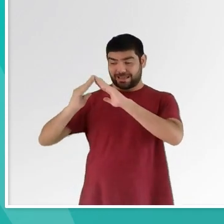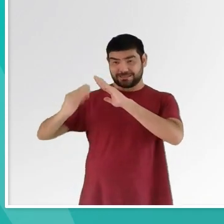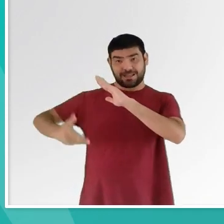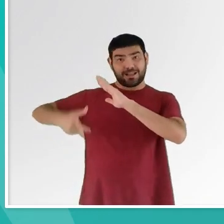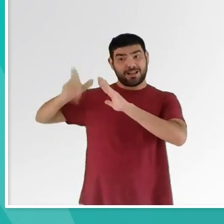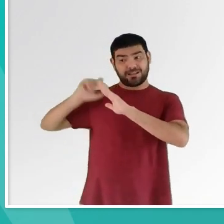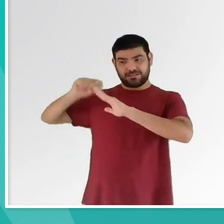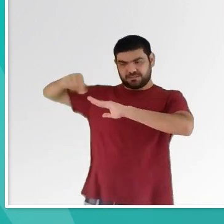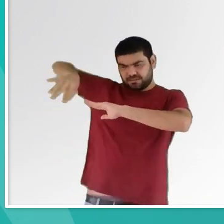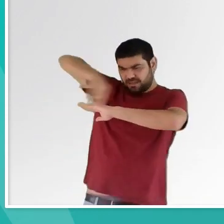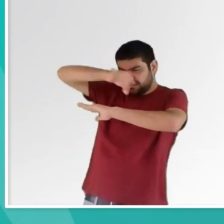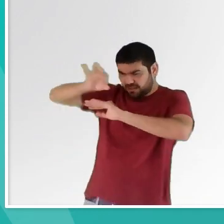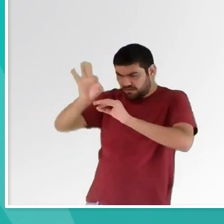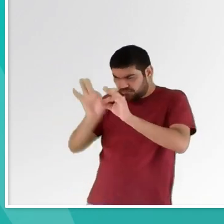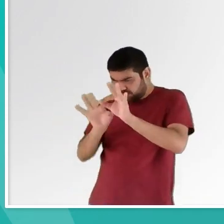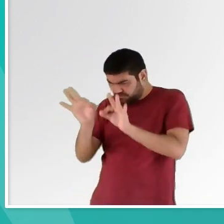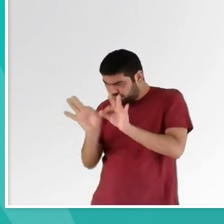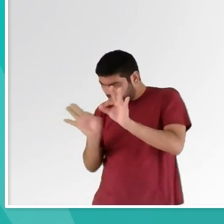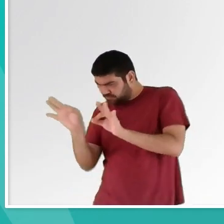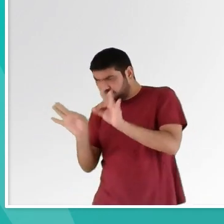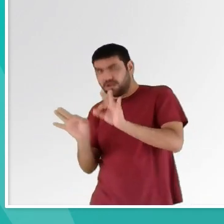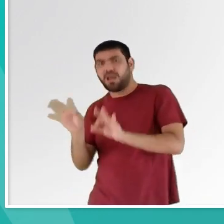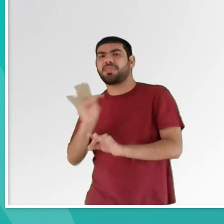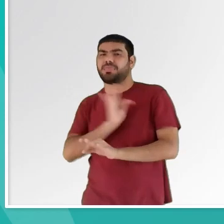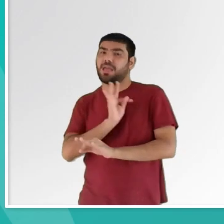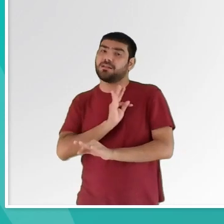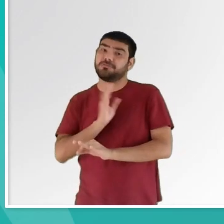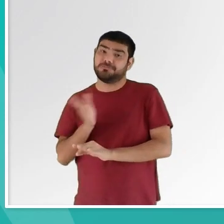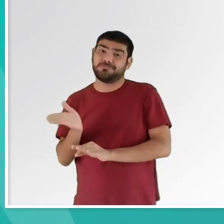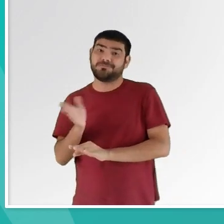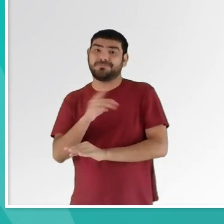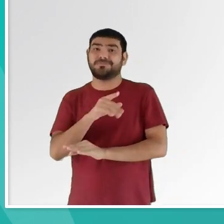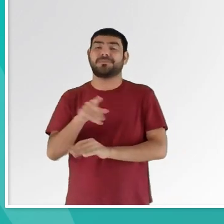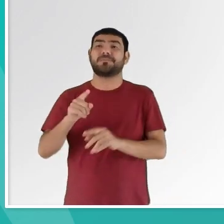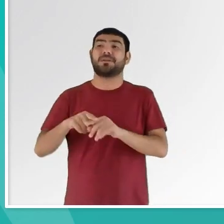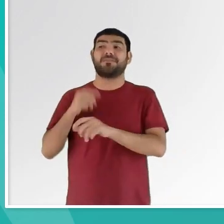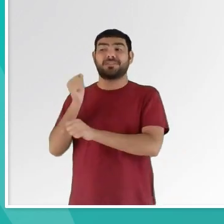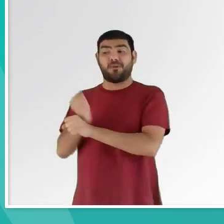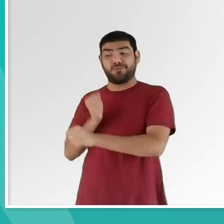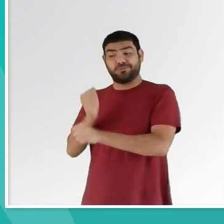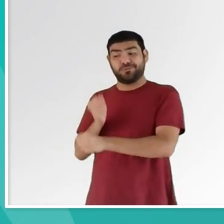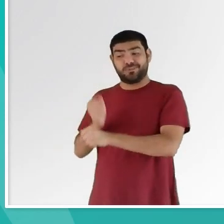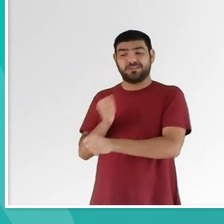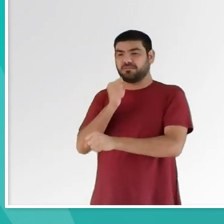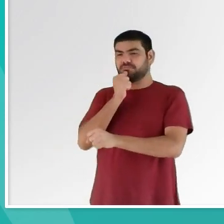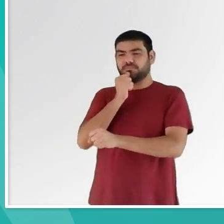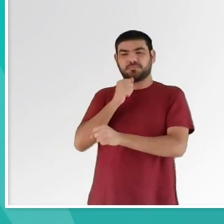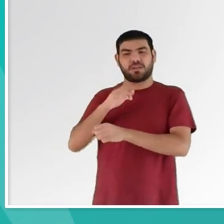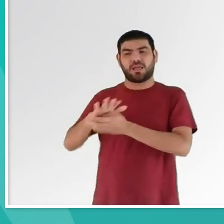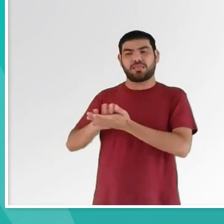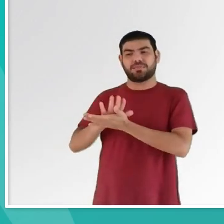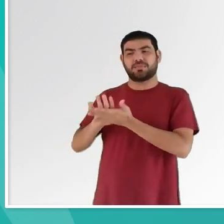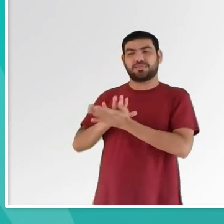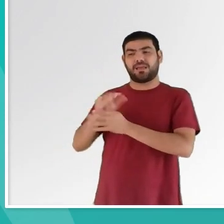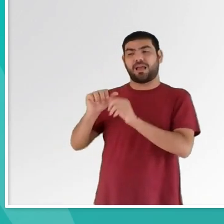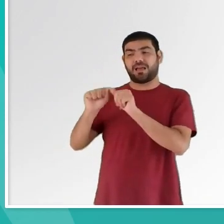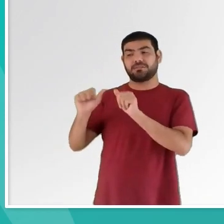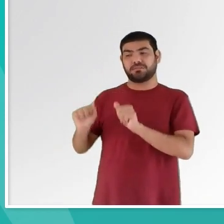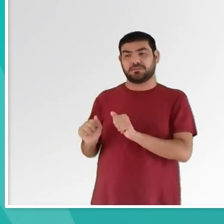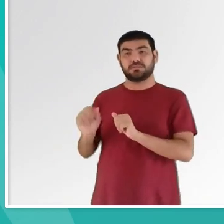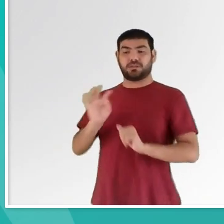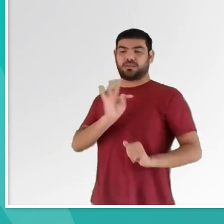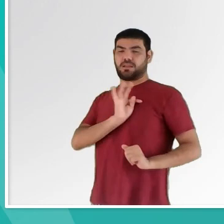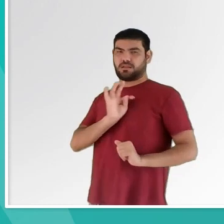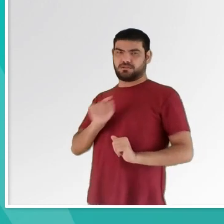desenham, é super técnico aquele desenho, porque vai ser construído, não tem nada artístico, mas sim técnico. Aí